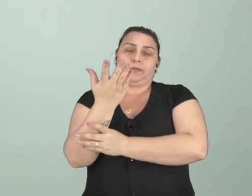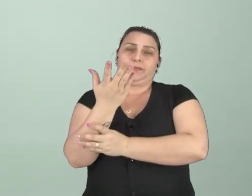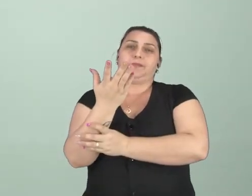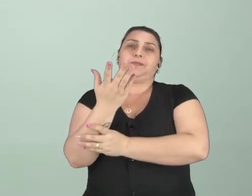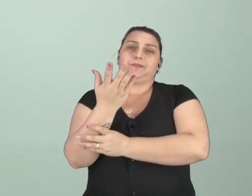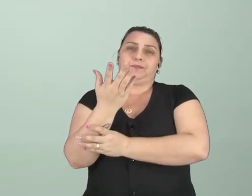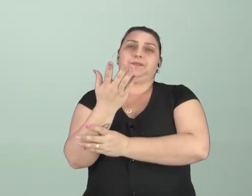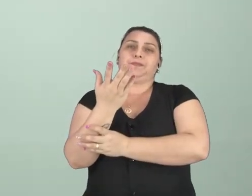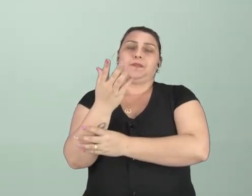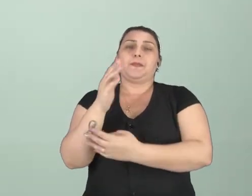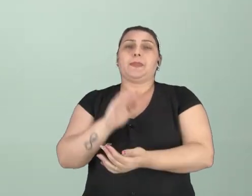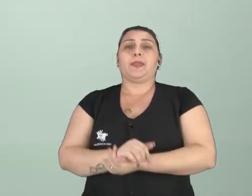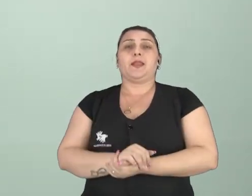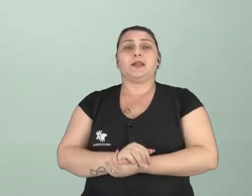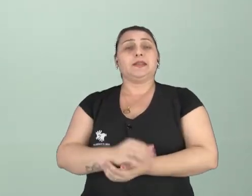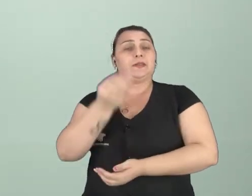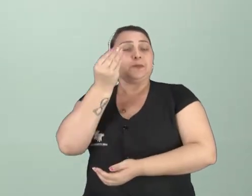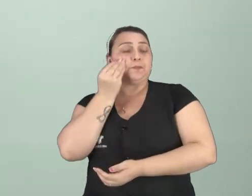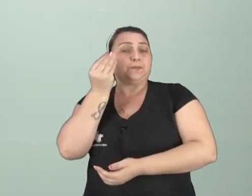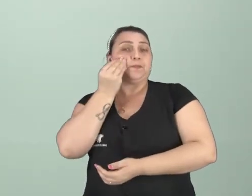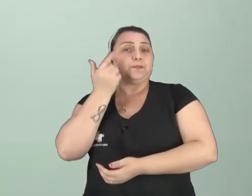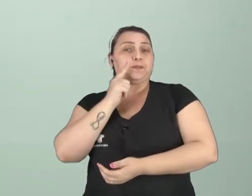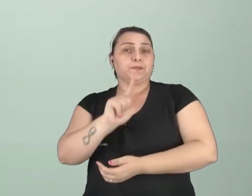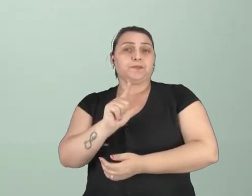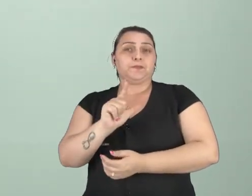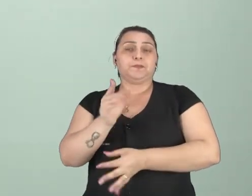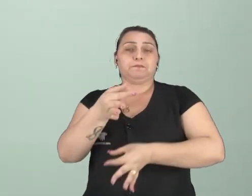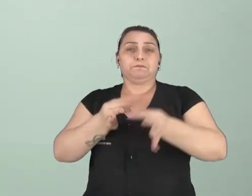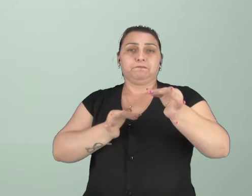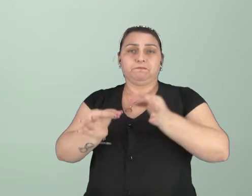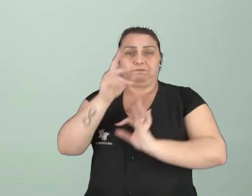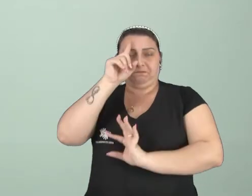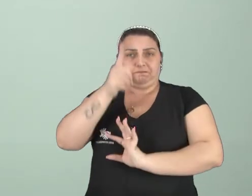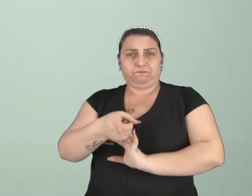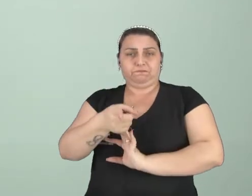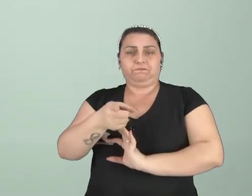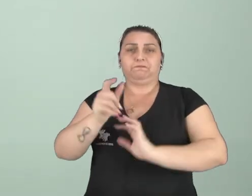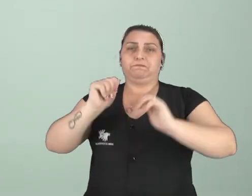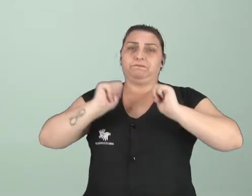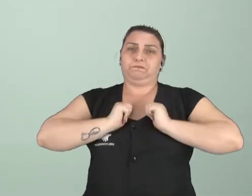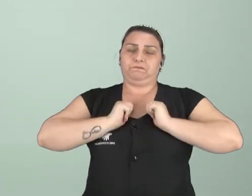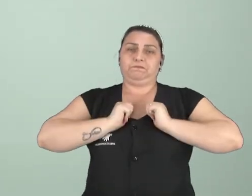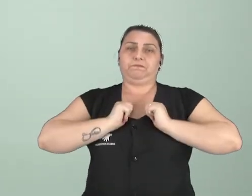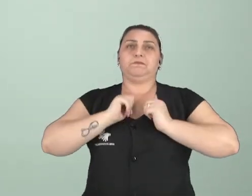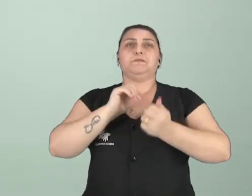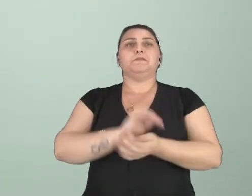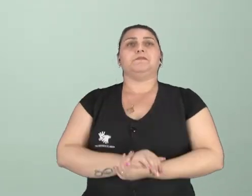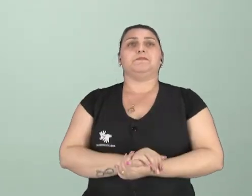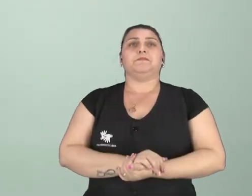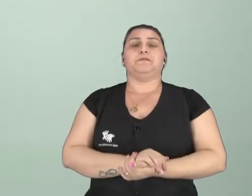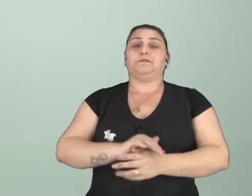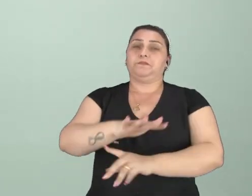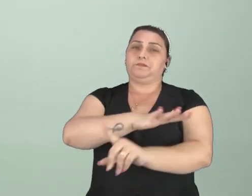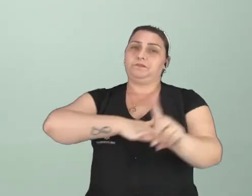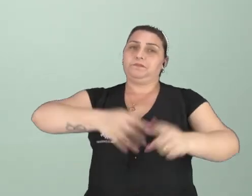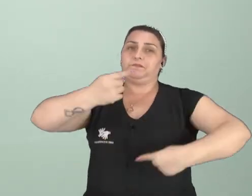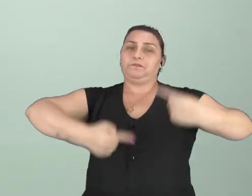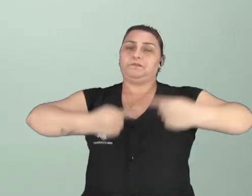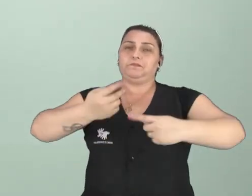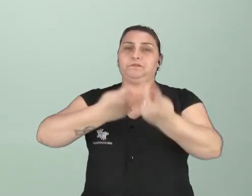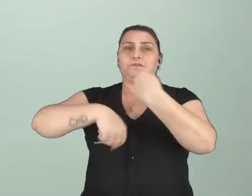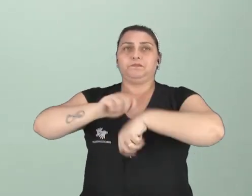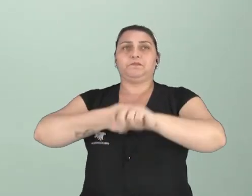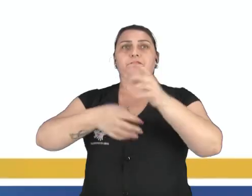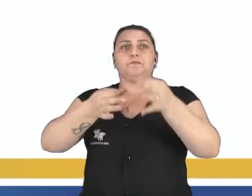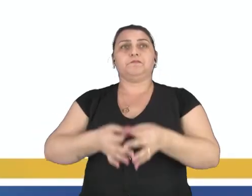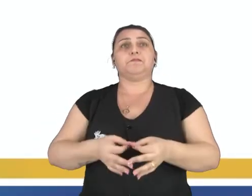formação desses estados para tentar manter a ordem, certo? A lei ela serve para isso, para manter a ordem social, política e